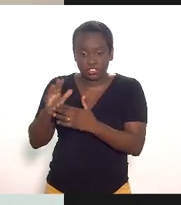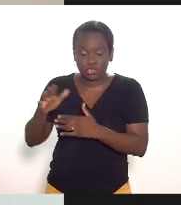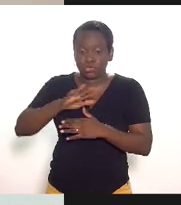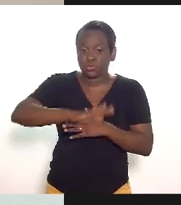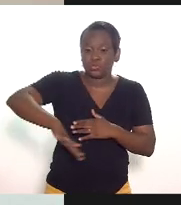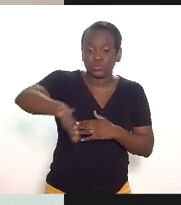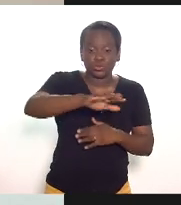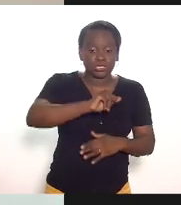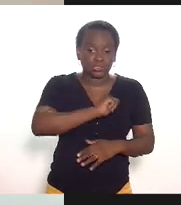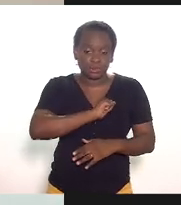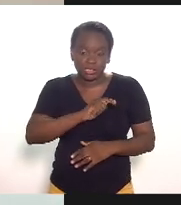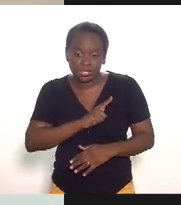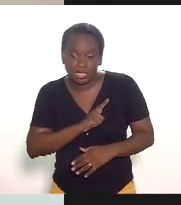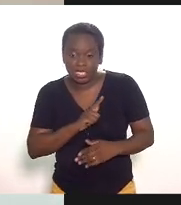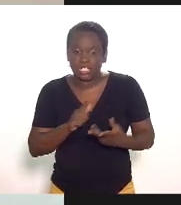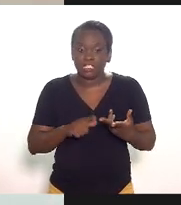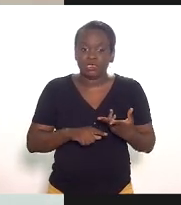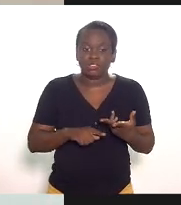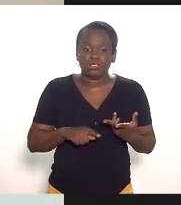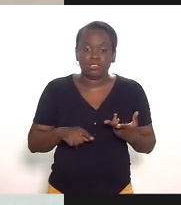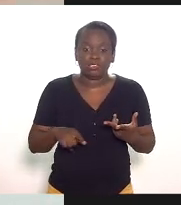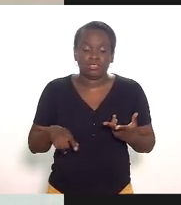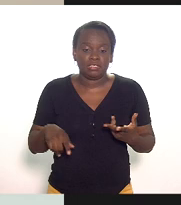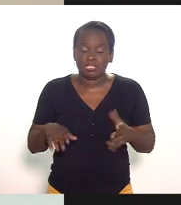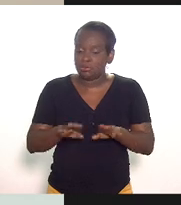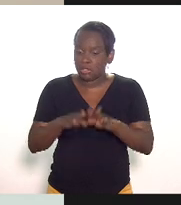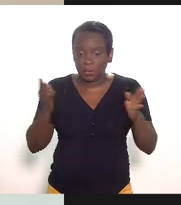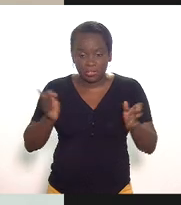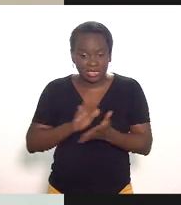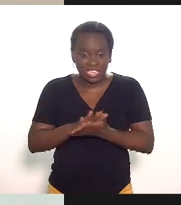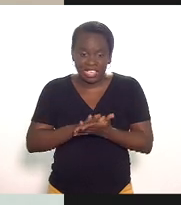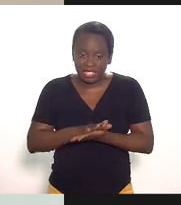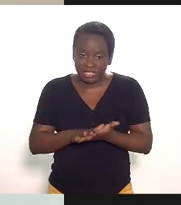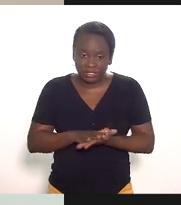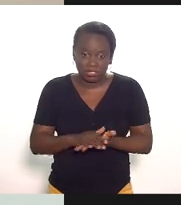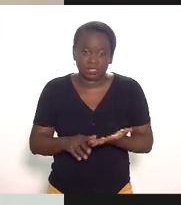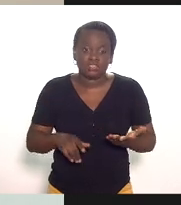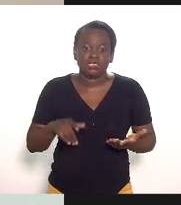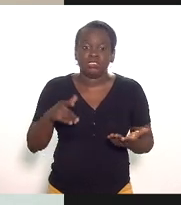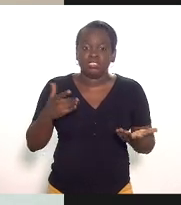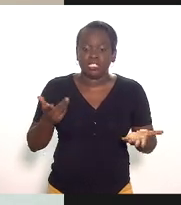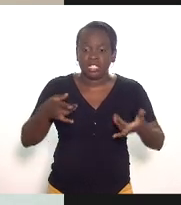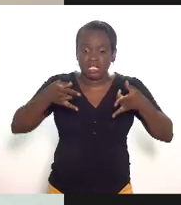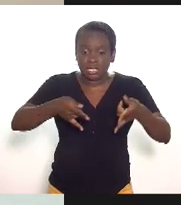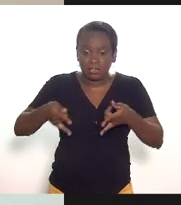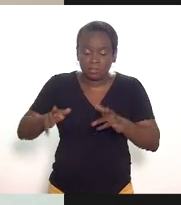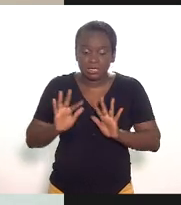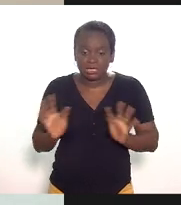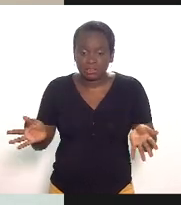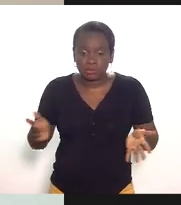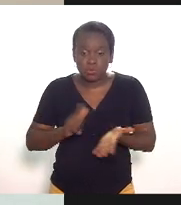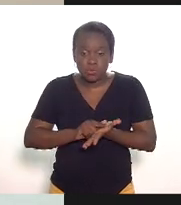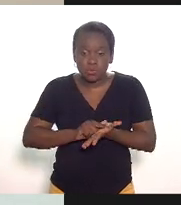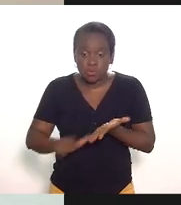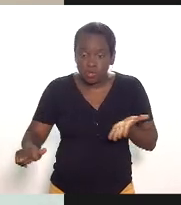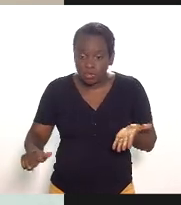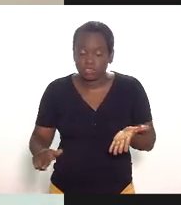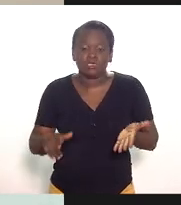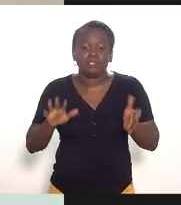hospital lá de São Gonçalo nem chegasse a ver foi, porque tinha lá algumas macas e, ao mesmo tempo, não